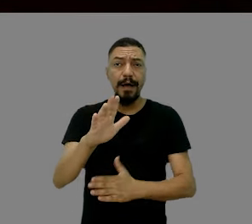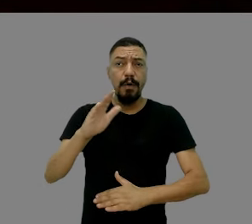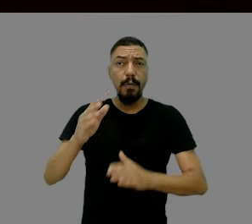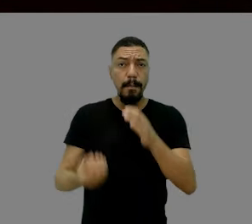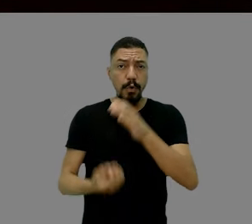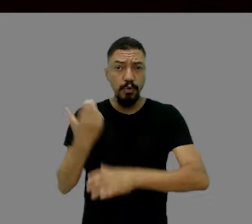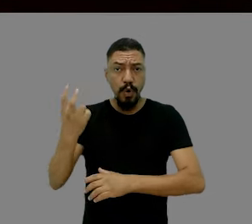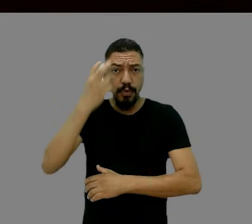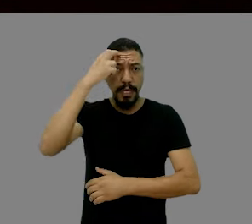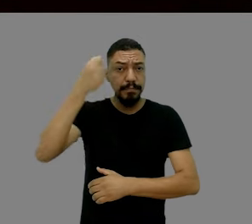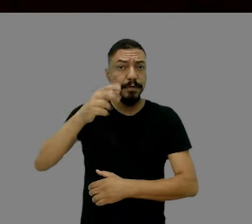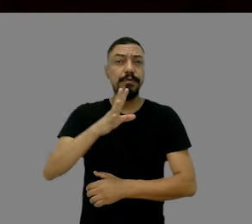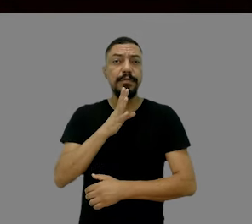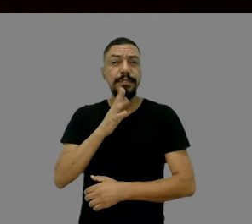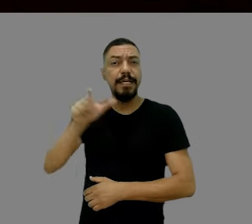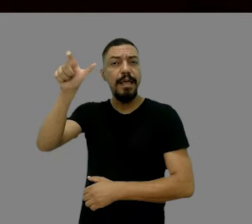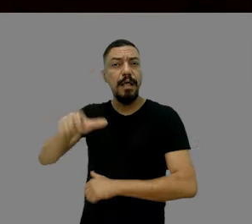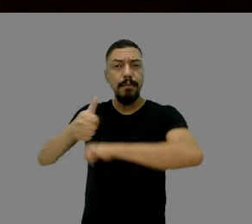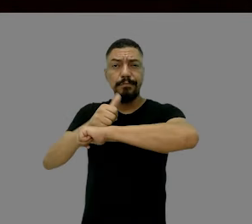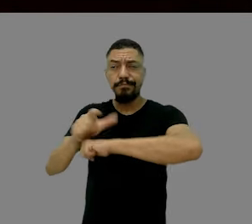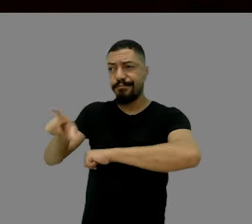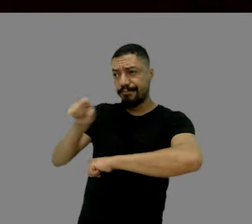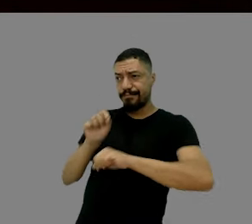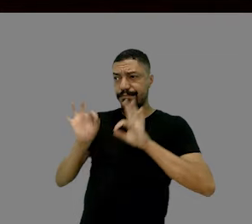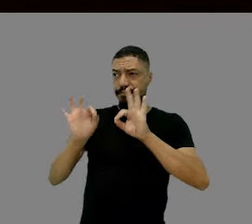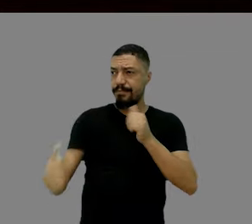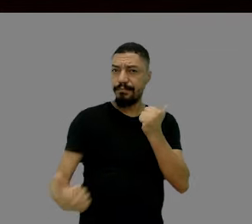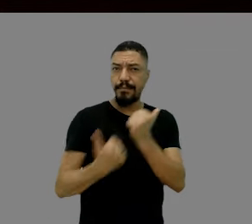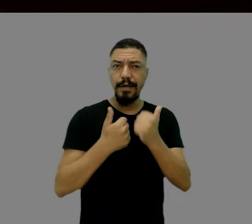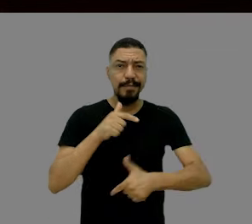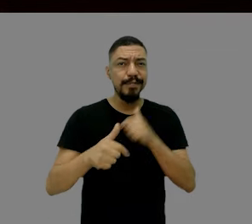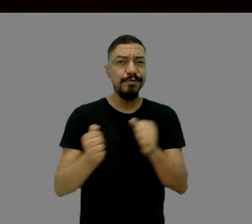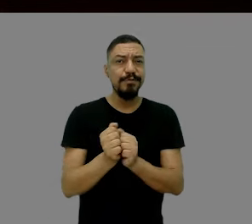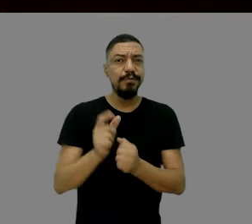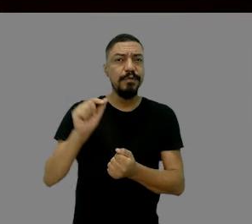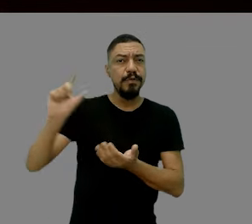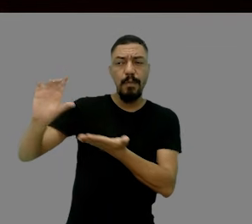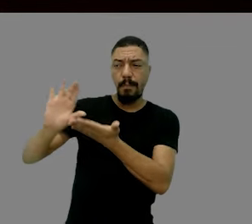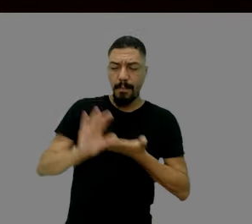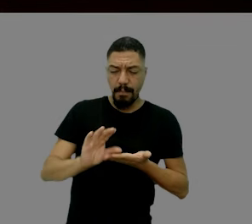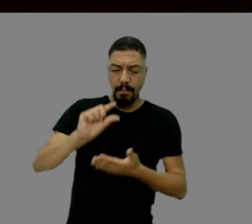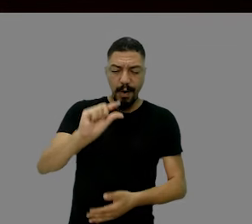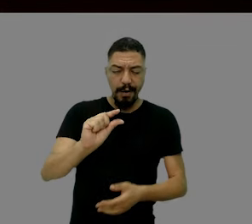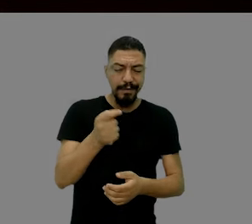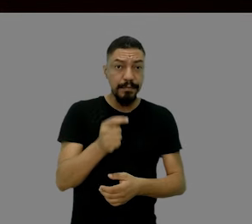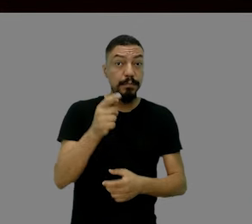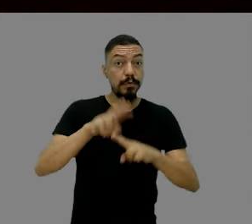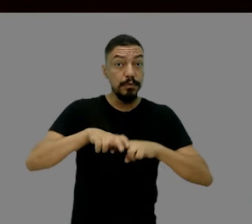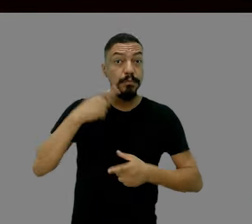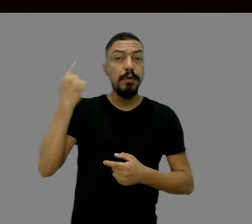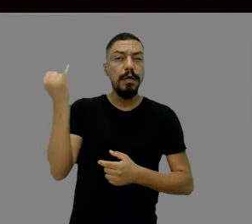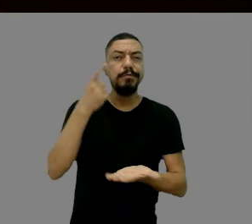são pequenininhos, por isso eu até falei, se associem entre vocês, mas assim, não, de novo, não deem sorte ao azar.